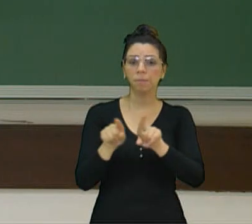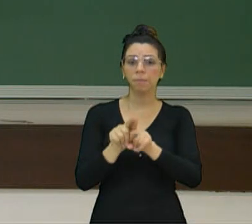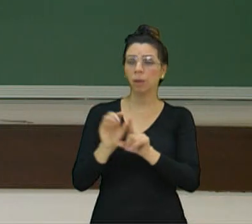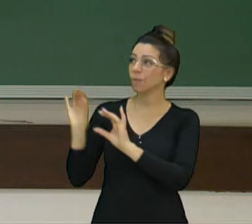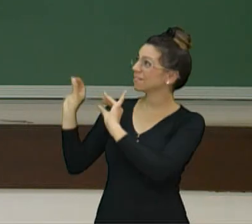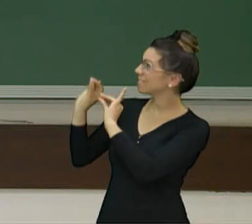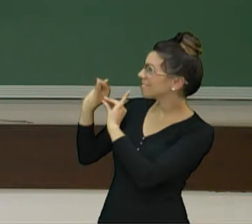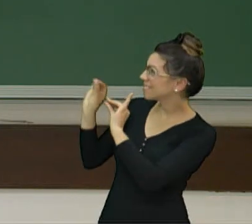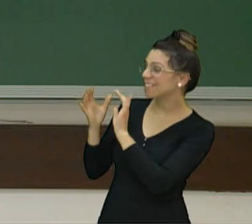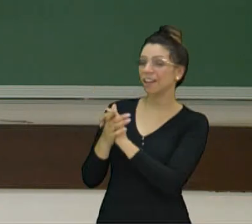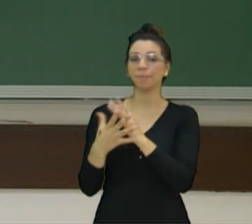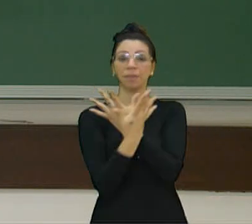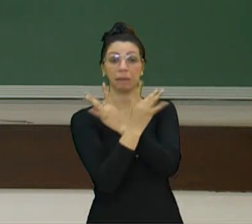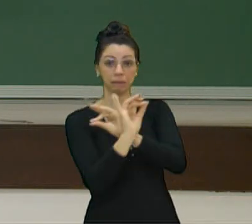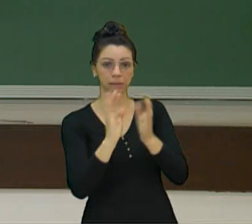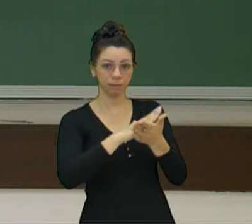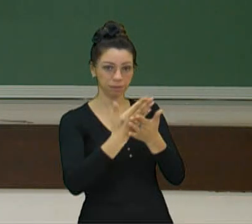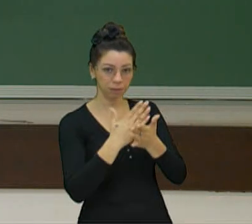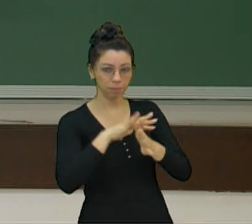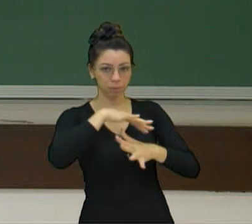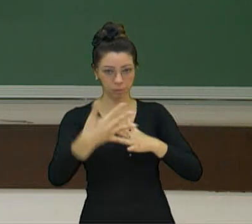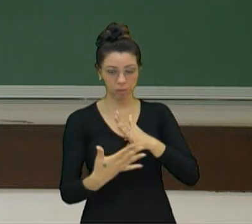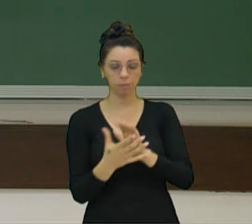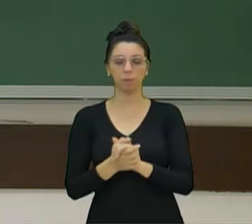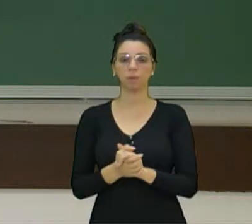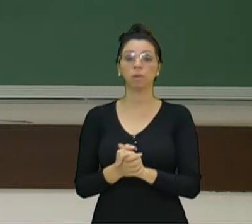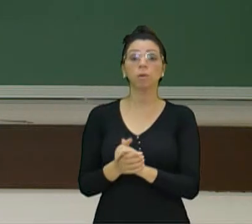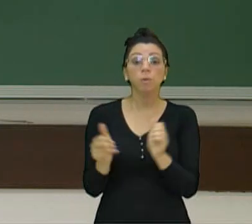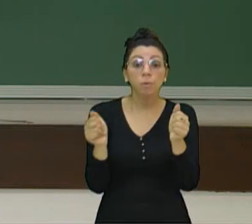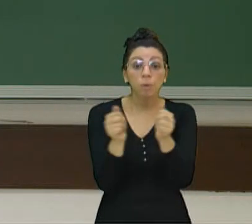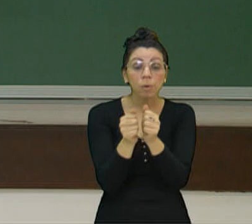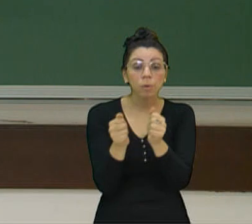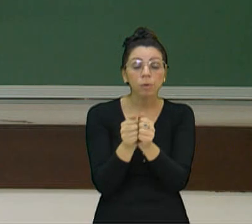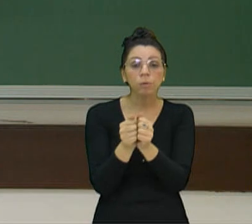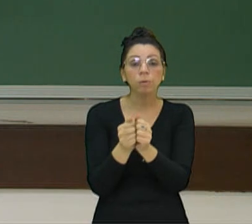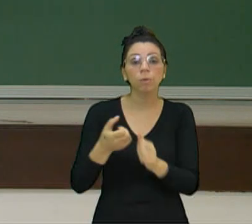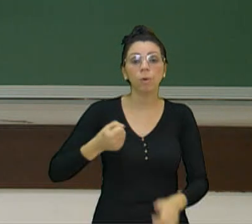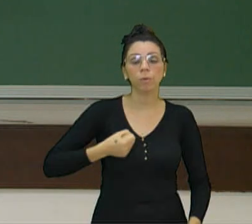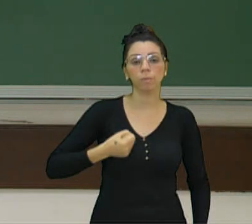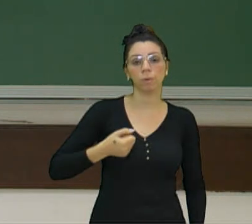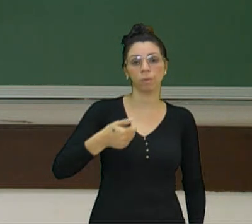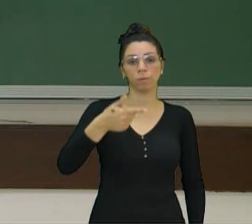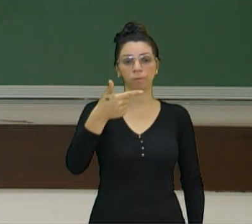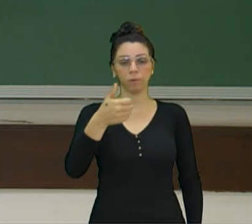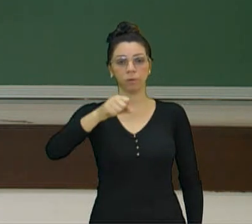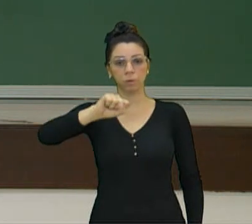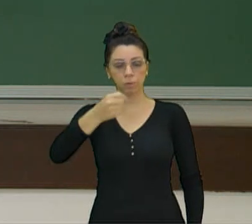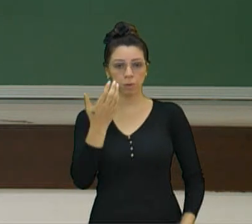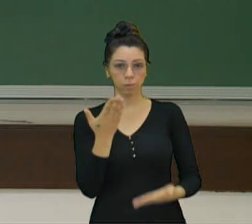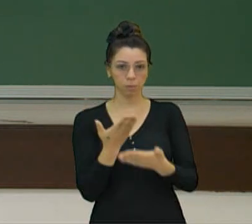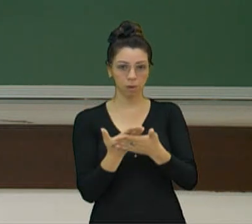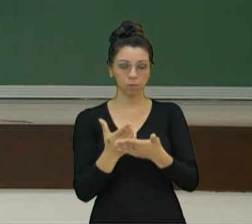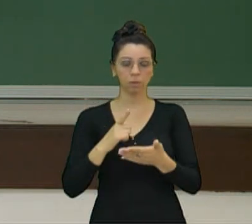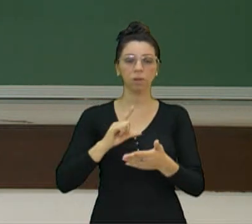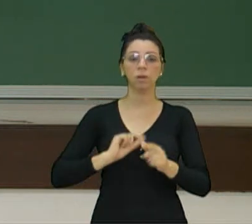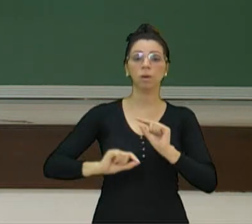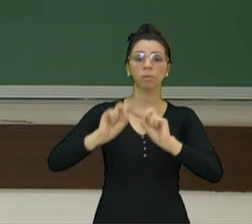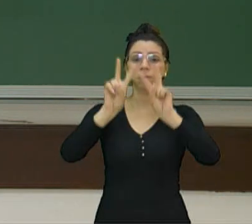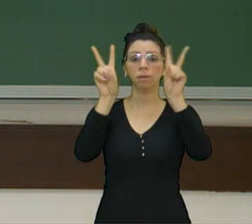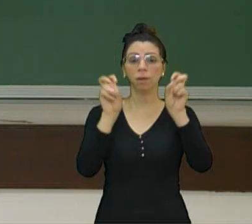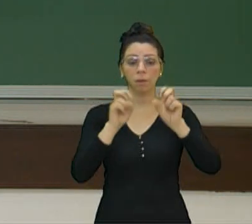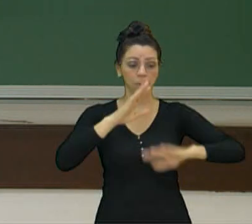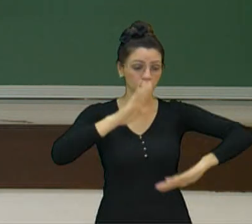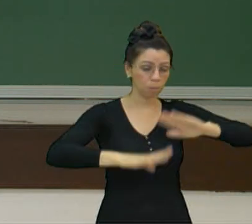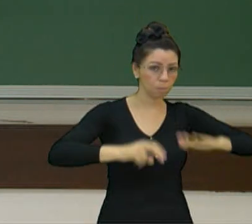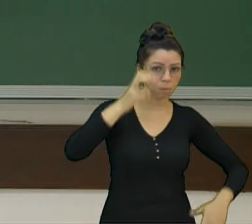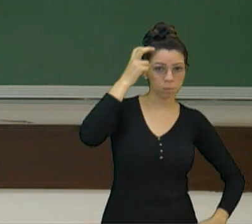Libras. Hoje nós estaremos juntos na aula 28, que é sobre tambores e culturas, tambores sagrados. Antes de começar a